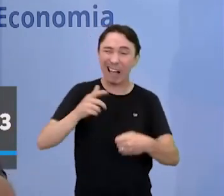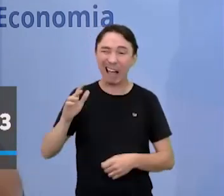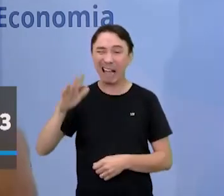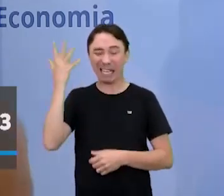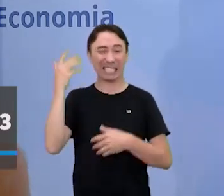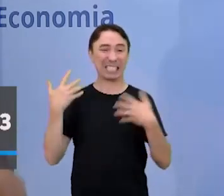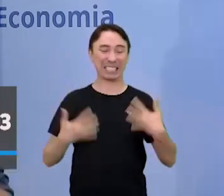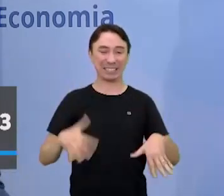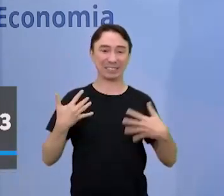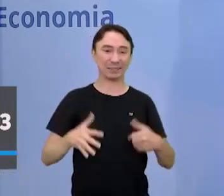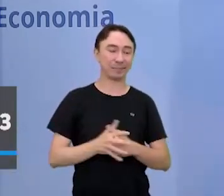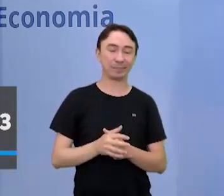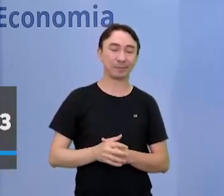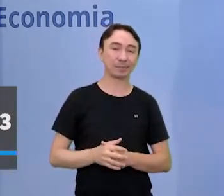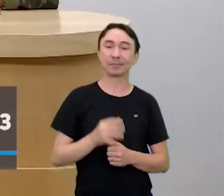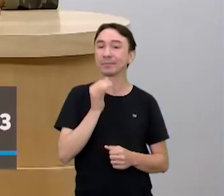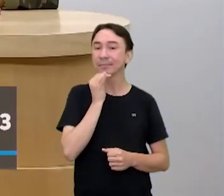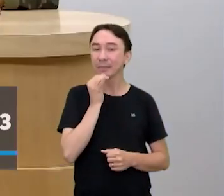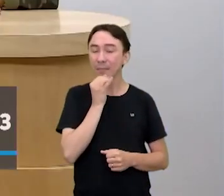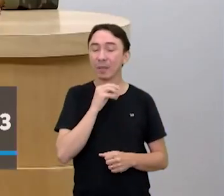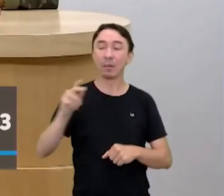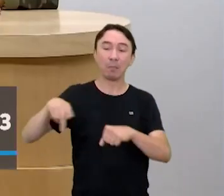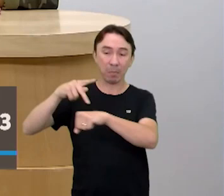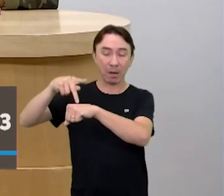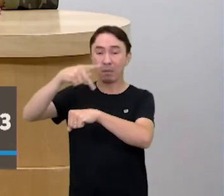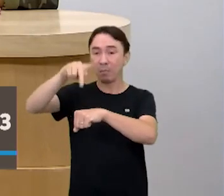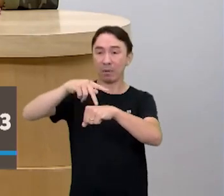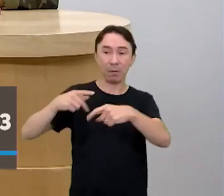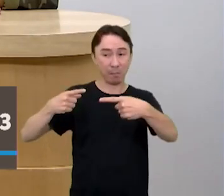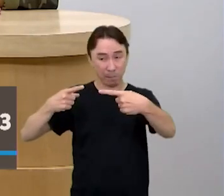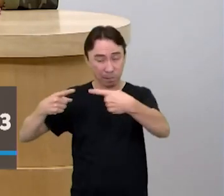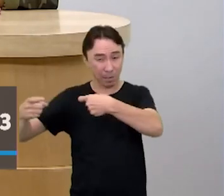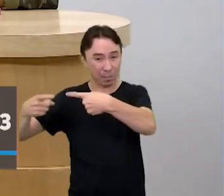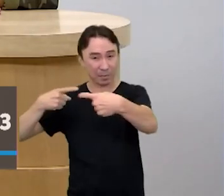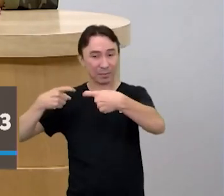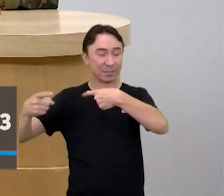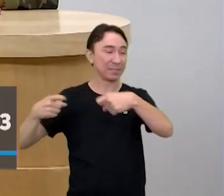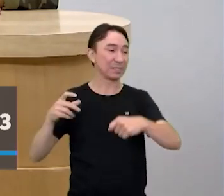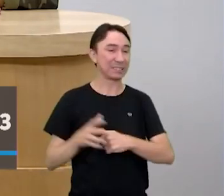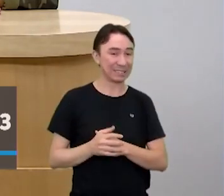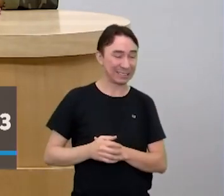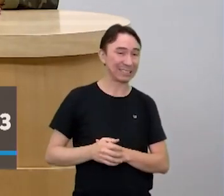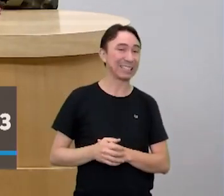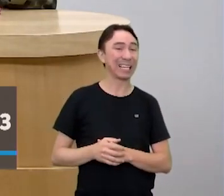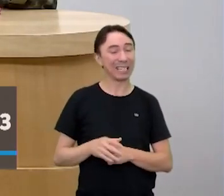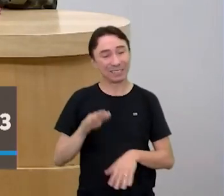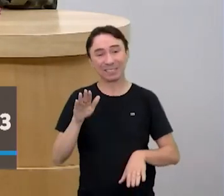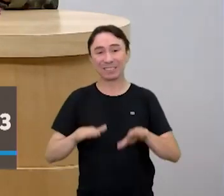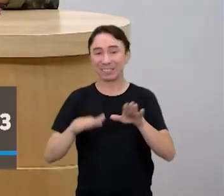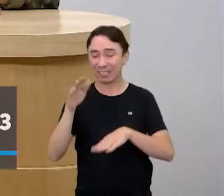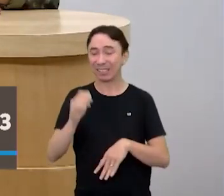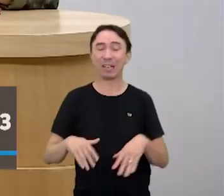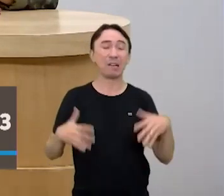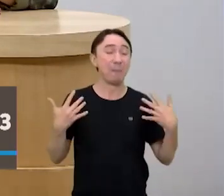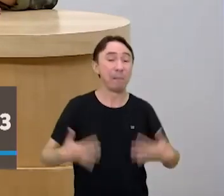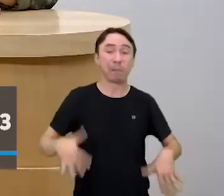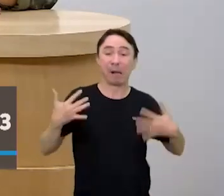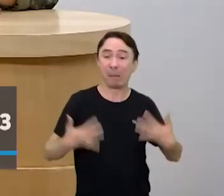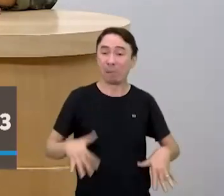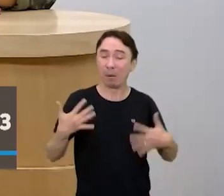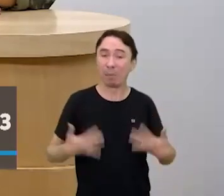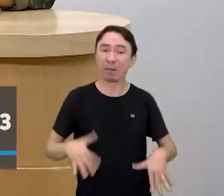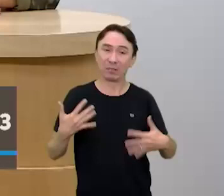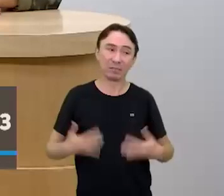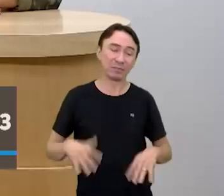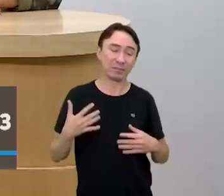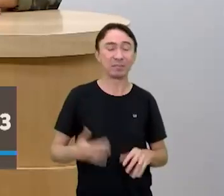comercial entre um país e outro. Posso falar que essas notícias sobre a economia, às vezes, geram até pânico? Verdade. Então, como? Jogando. Ou então, assim, pode